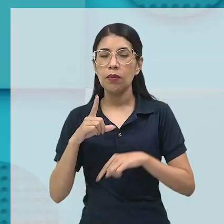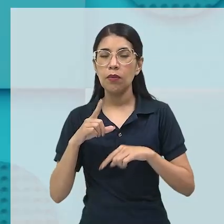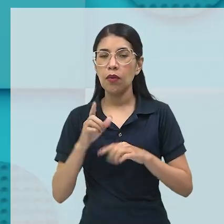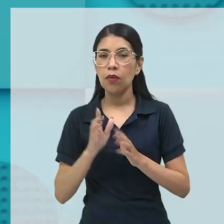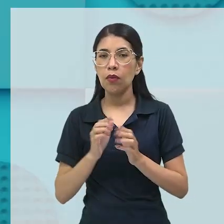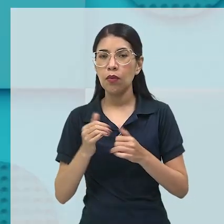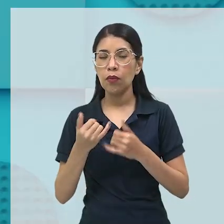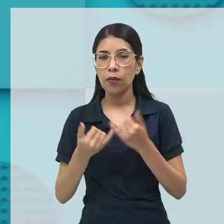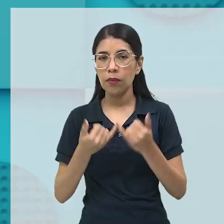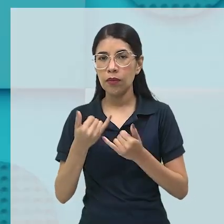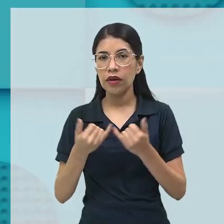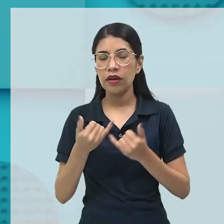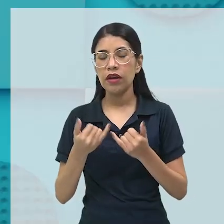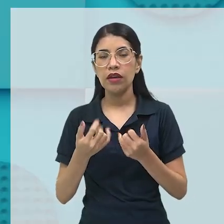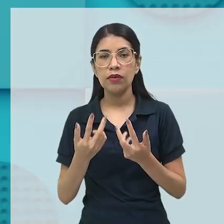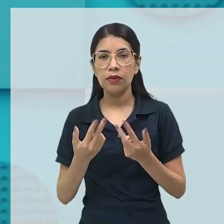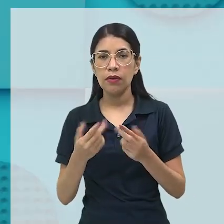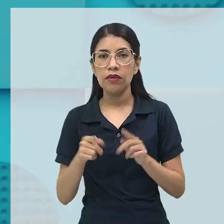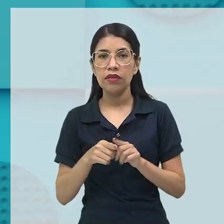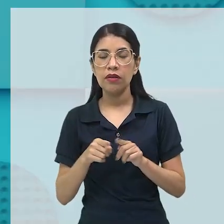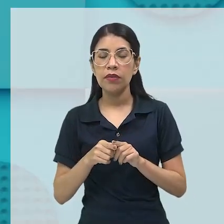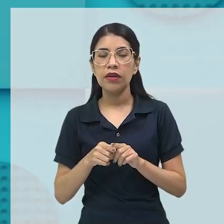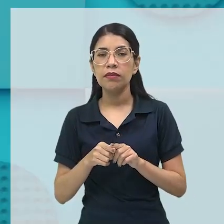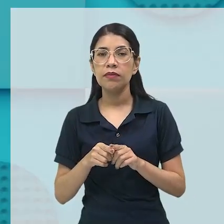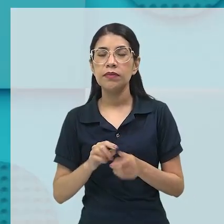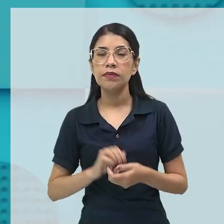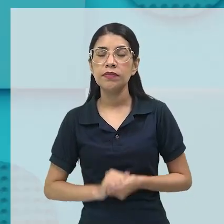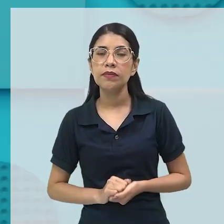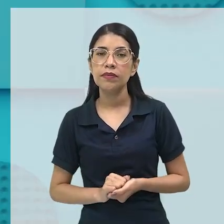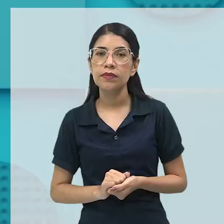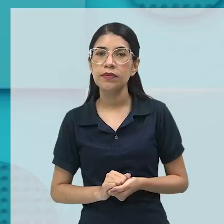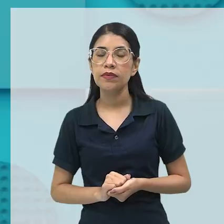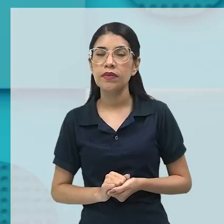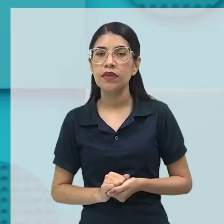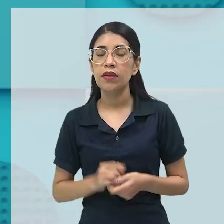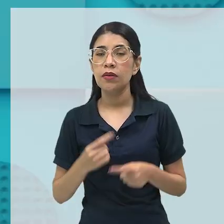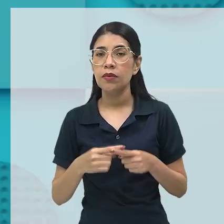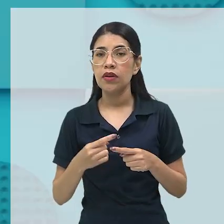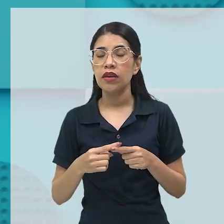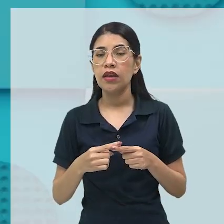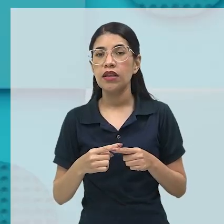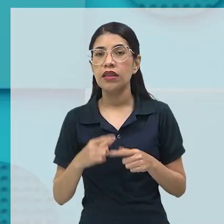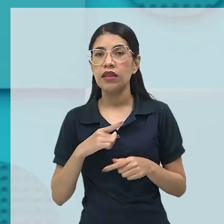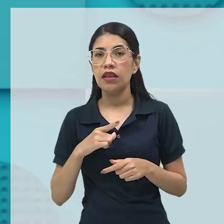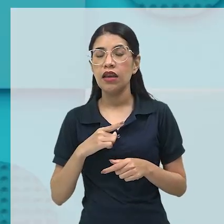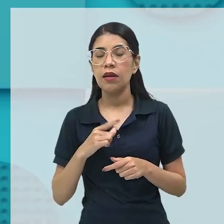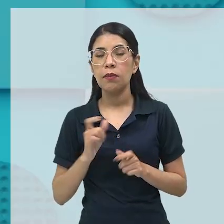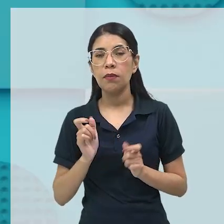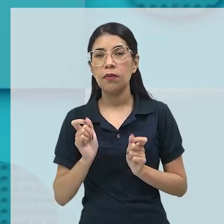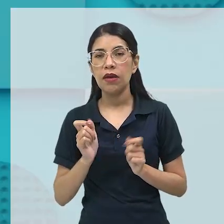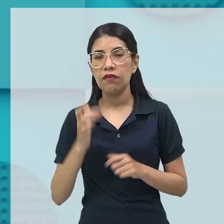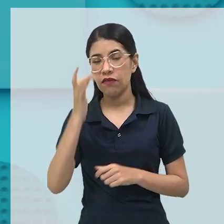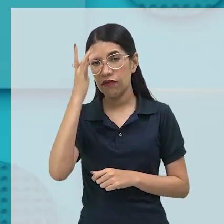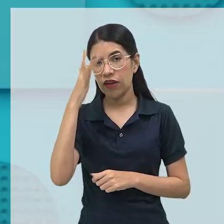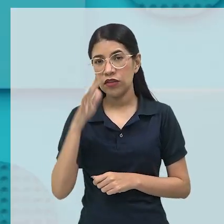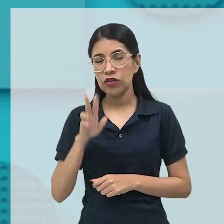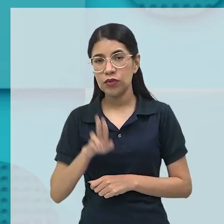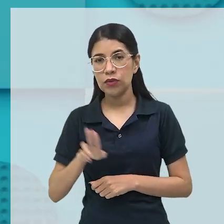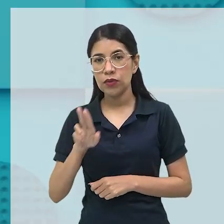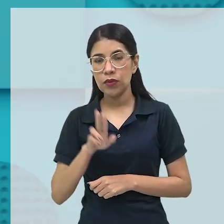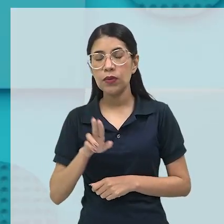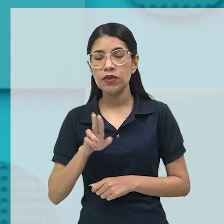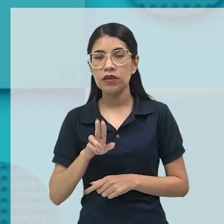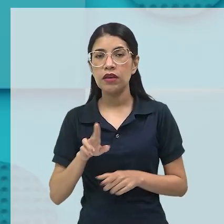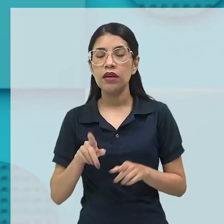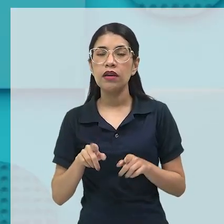um instrumento como o maracá ali na sua socialização, porque é um instrumento onde eles têm uma pega fácil, eles conseguem pegar de uma